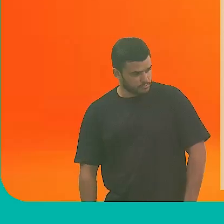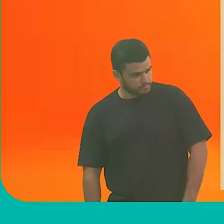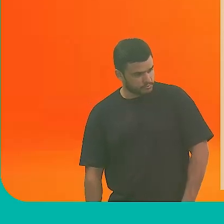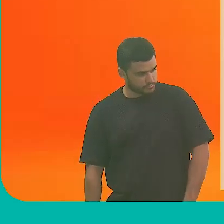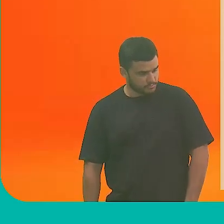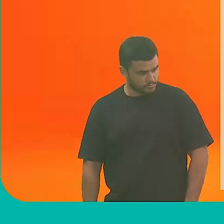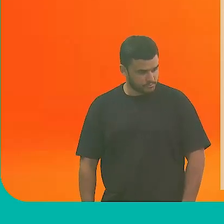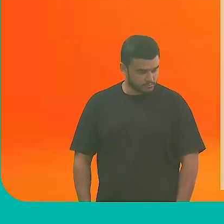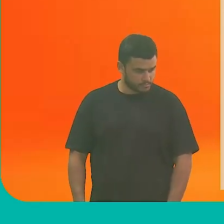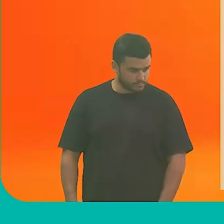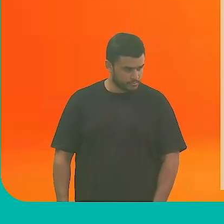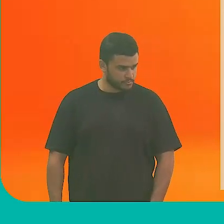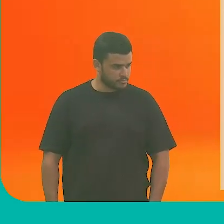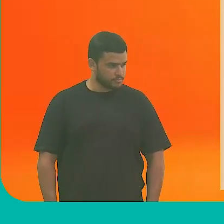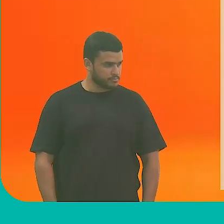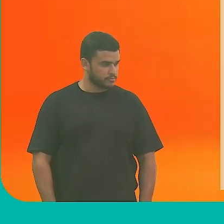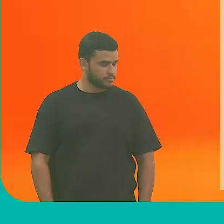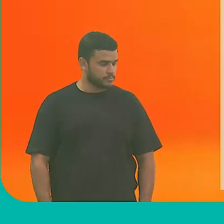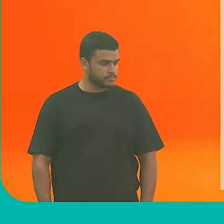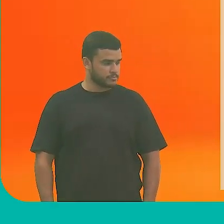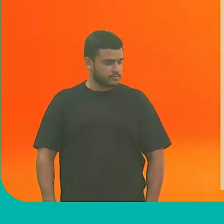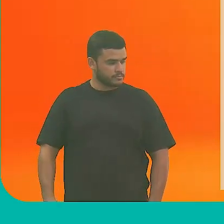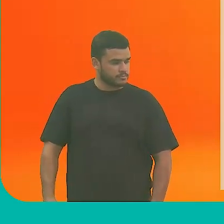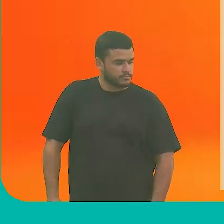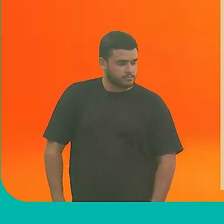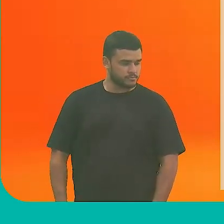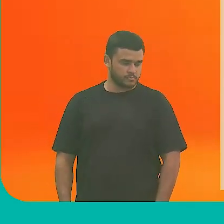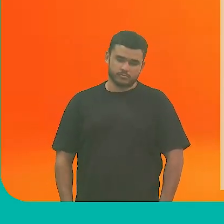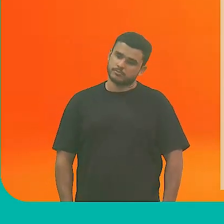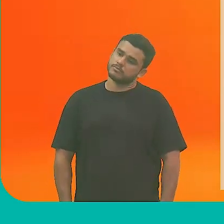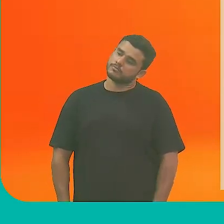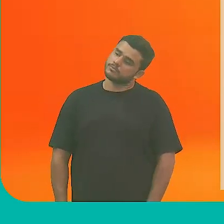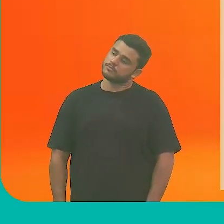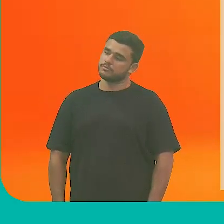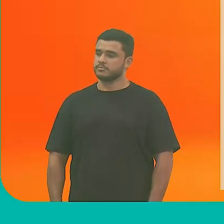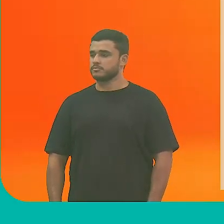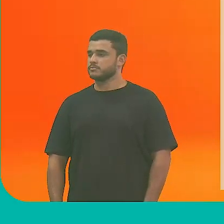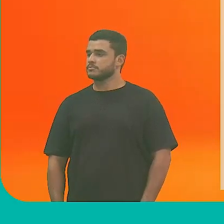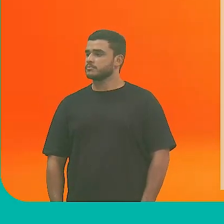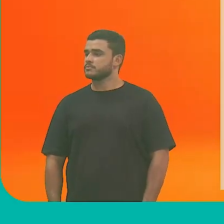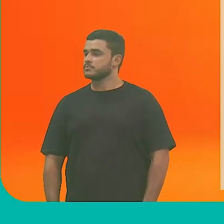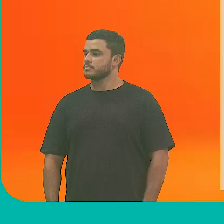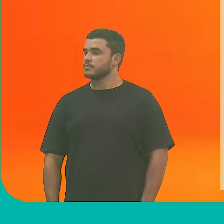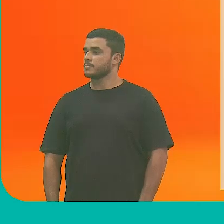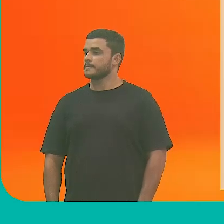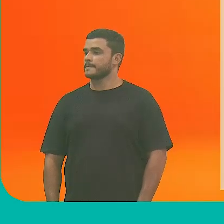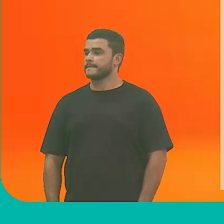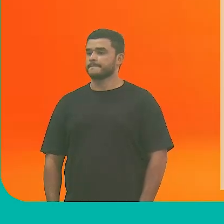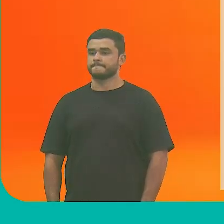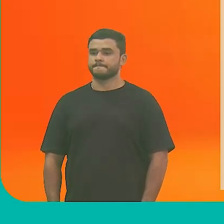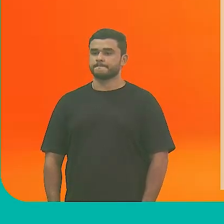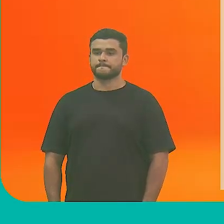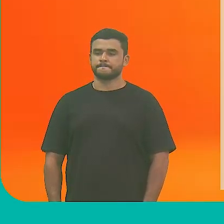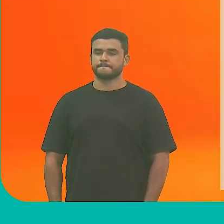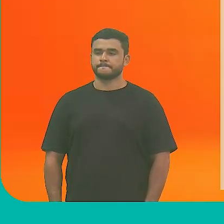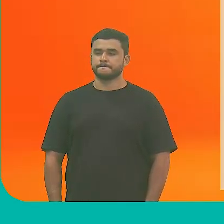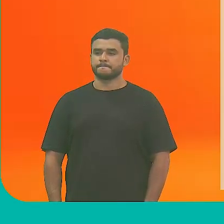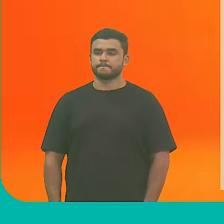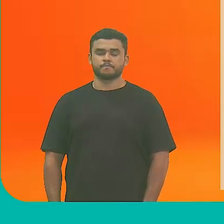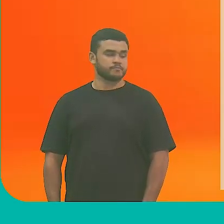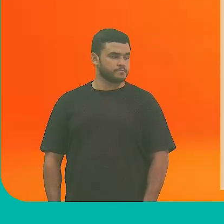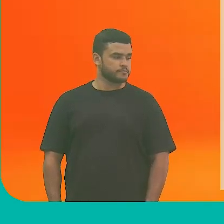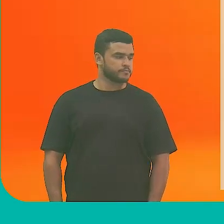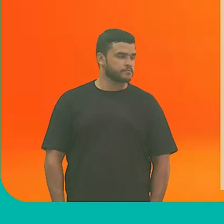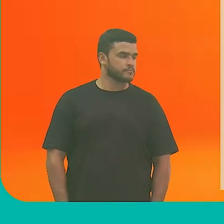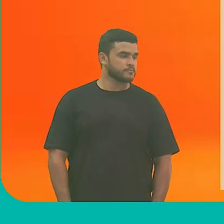Então, bora para a próxima questão. A próxima questão, eu vou novamente resolver uma questão da